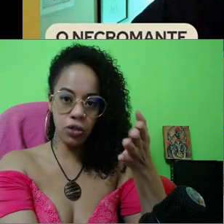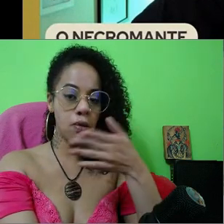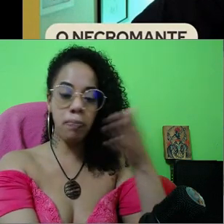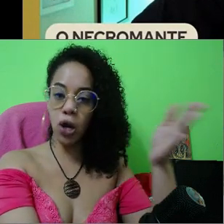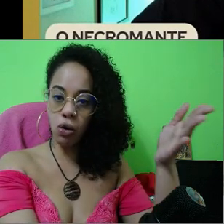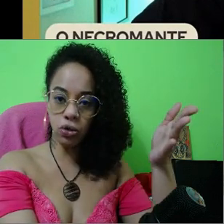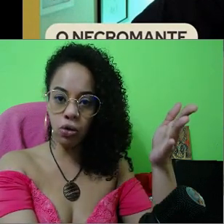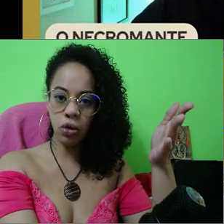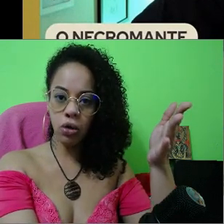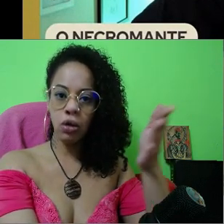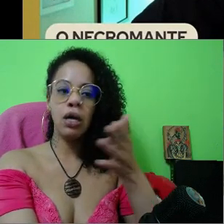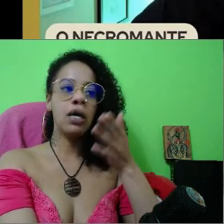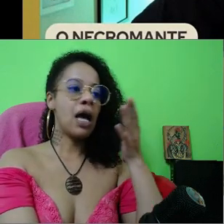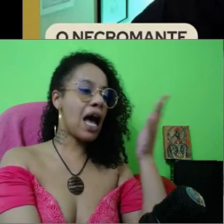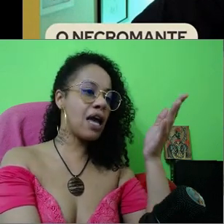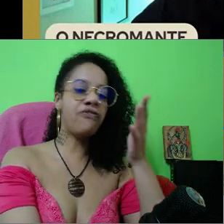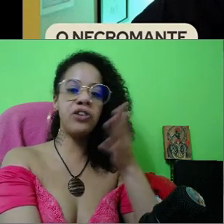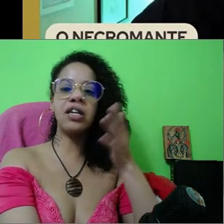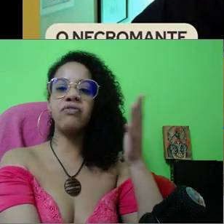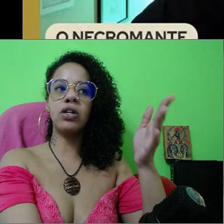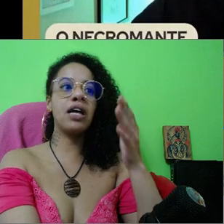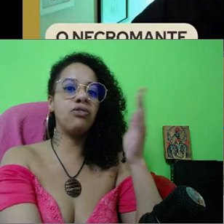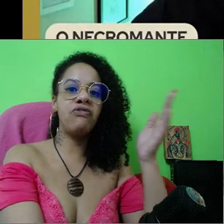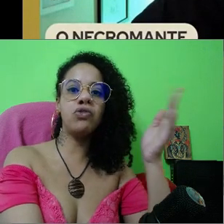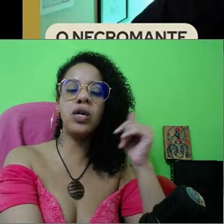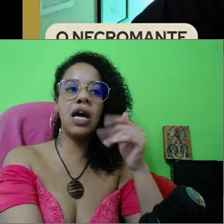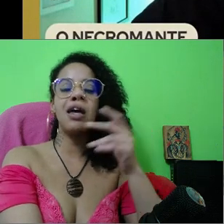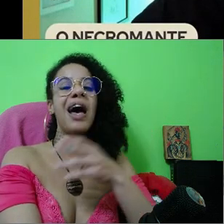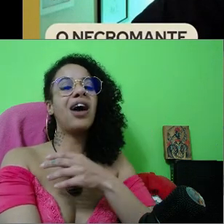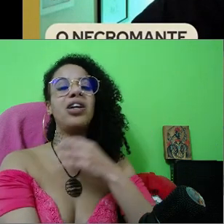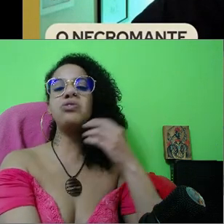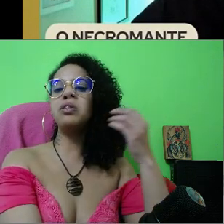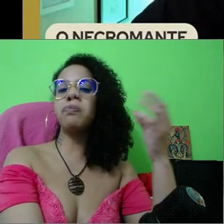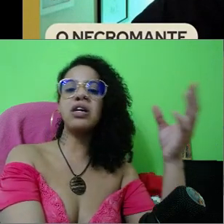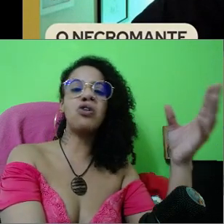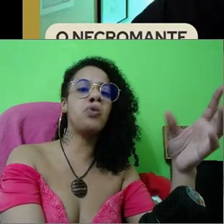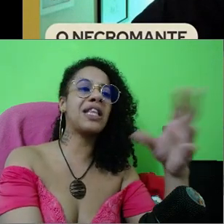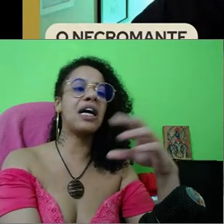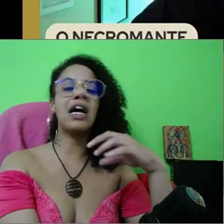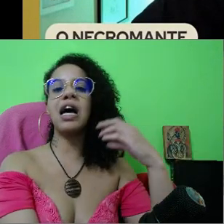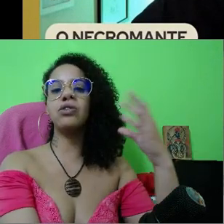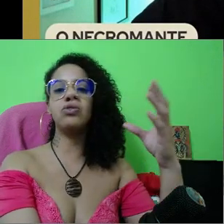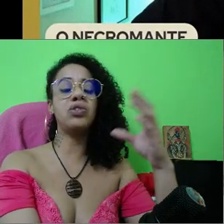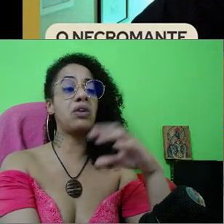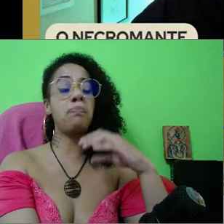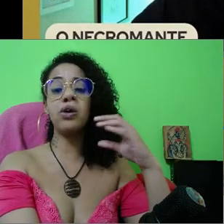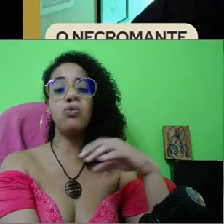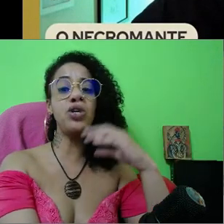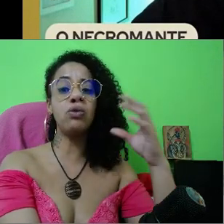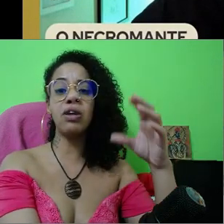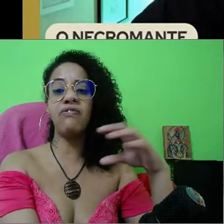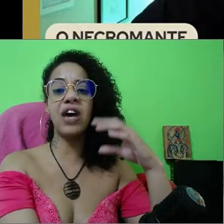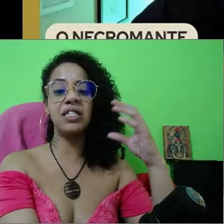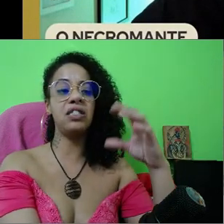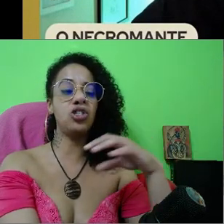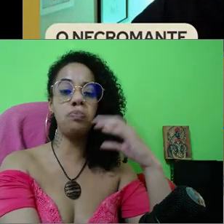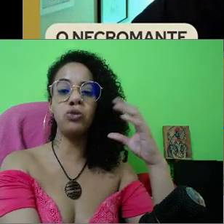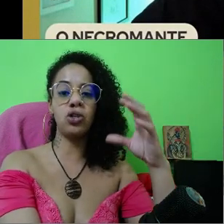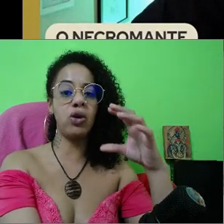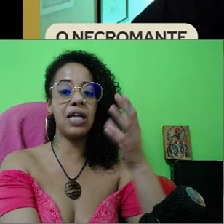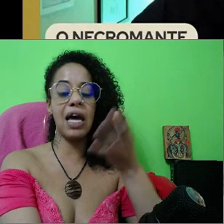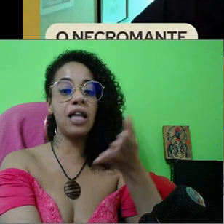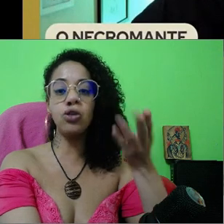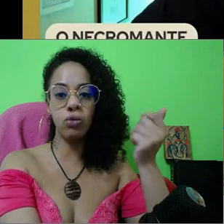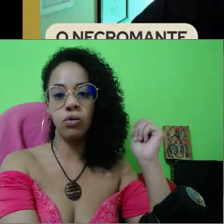não fez os comentários pronto ai eu fui equivocado fui a agora não se põe como atacado não sei o quê Porque o único que faz